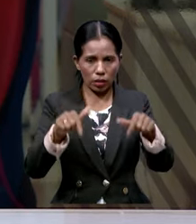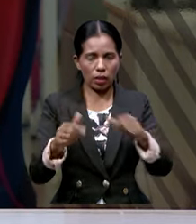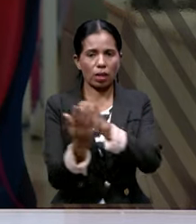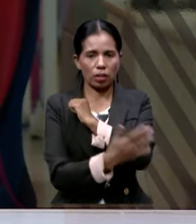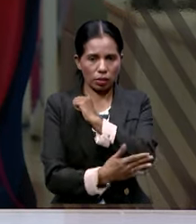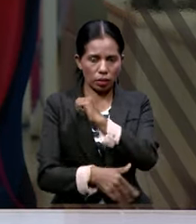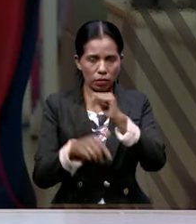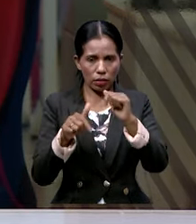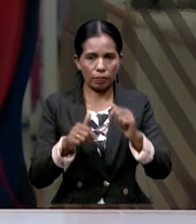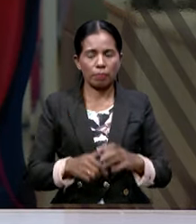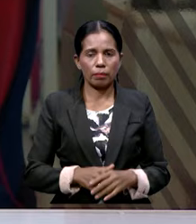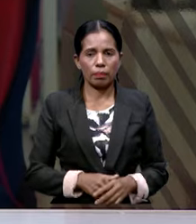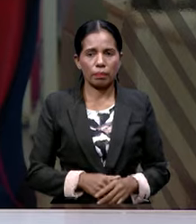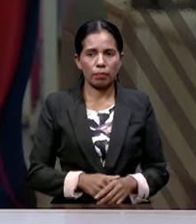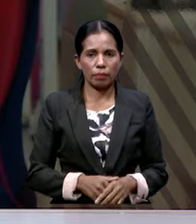relarang.